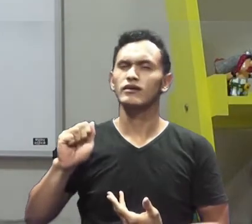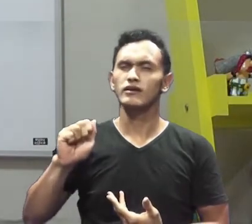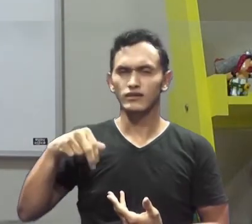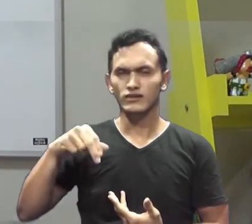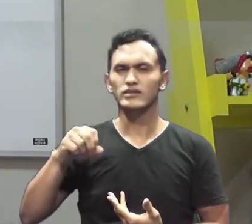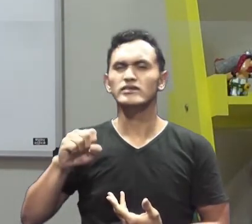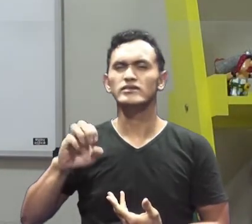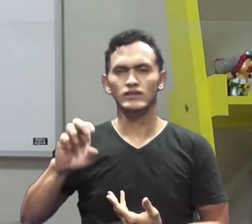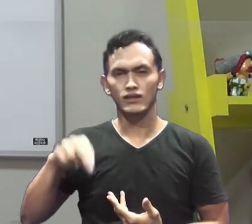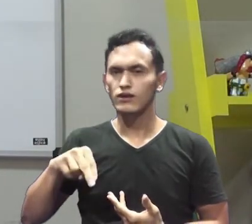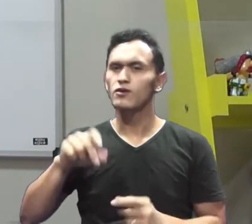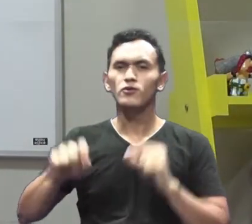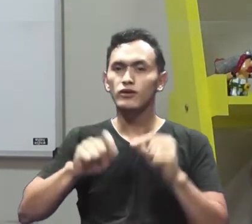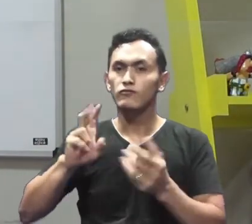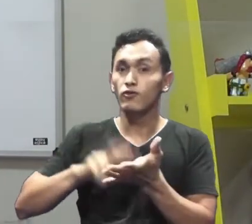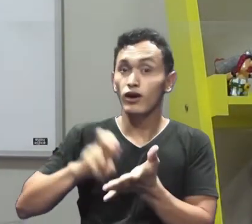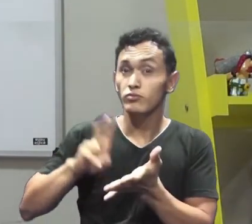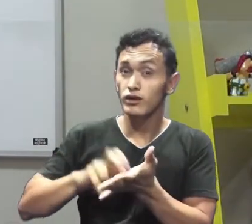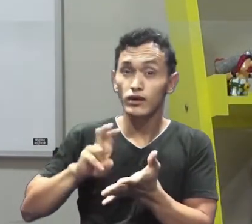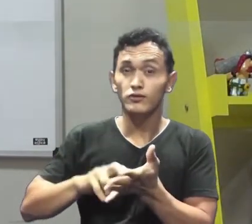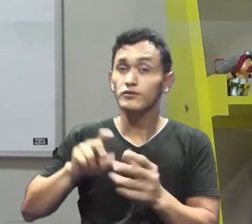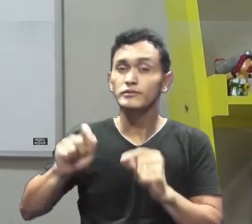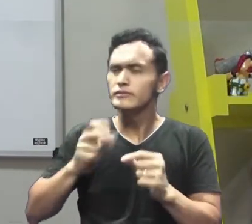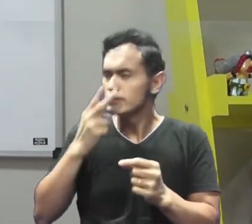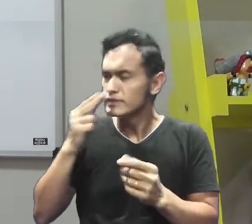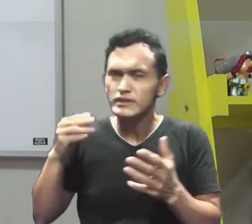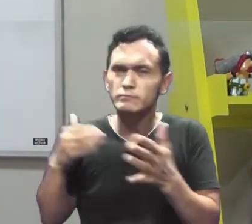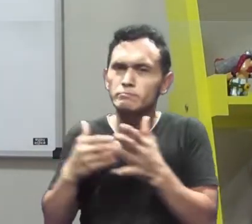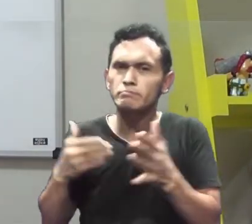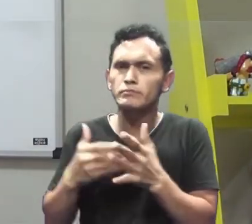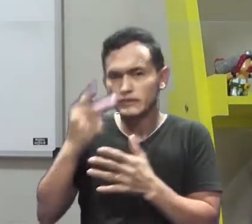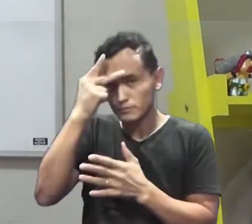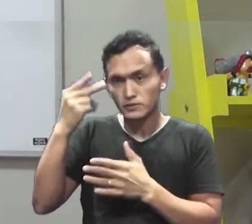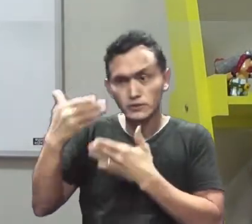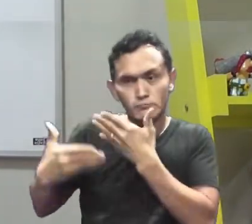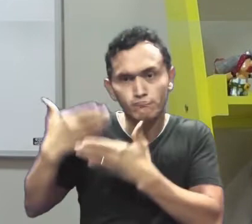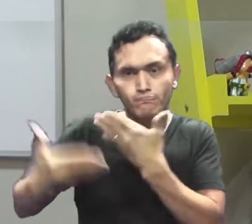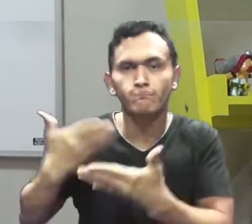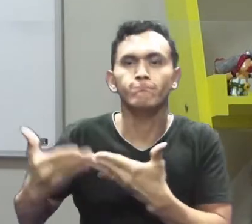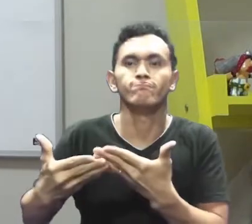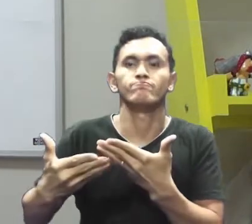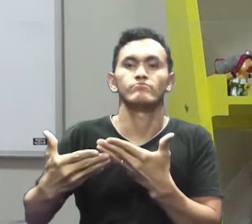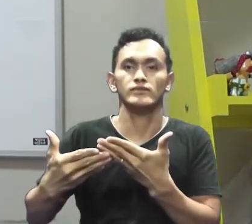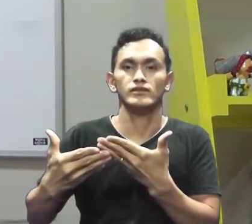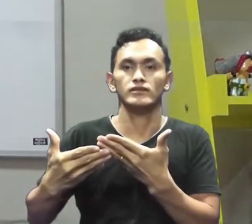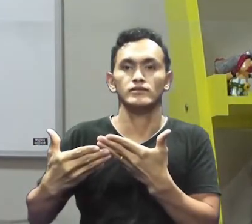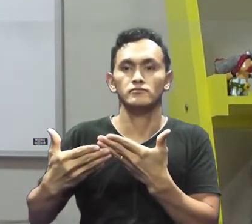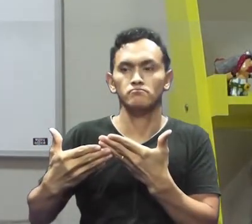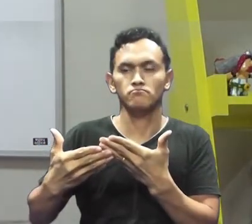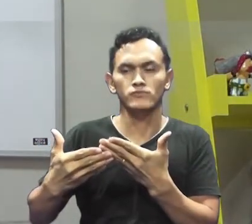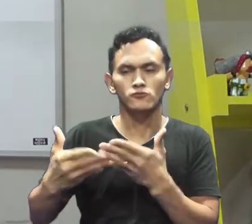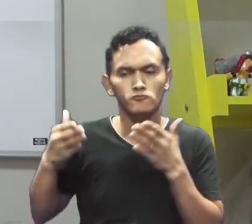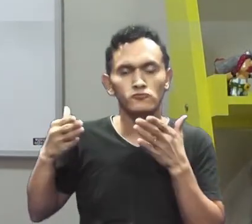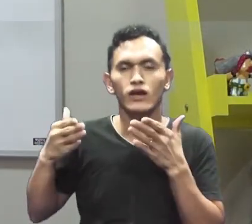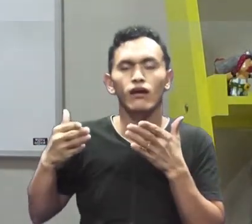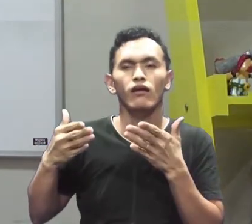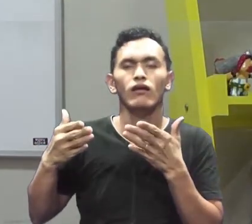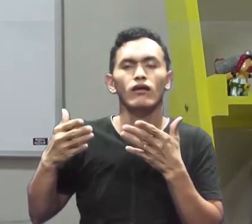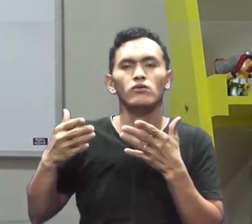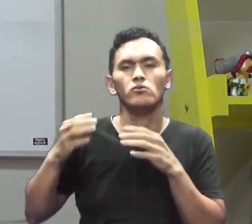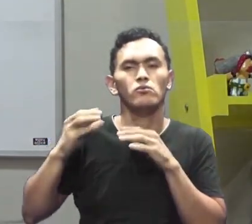avançar do ponto de vista educacional, acadêmico. E aqui é uma questão de vocabulário,